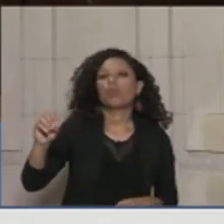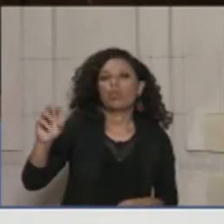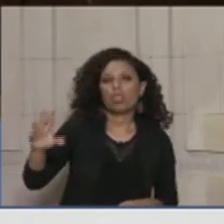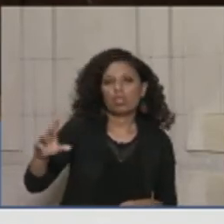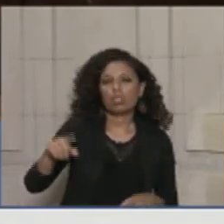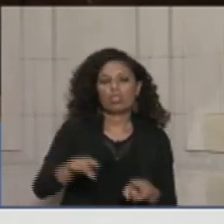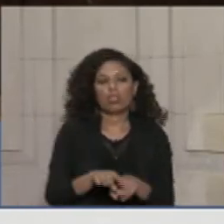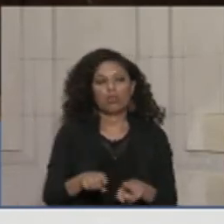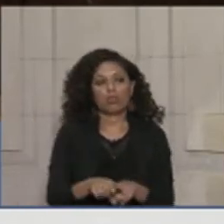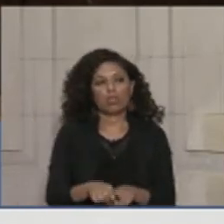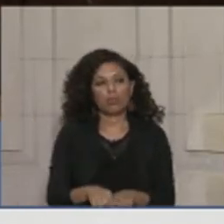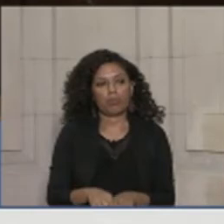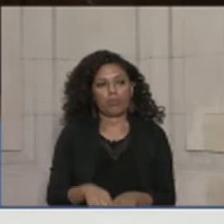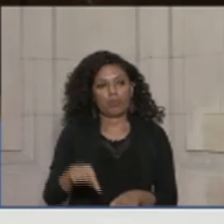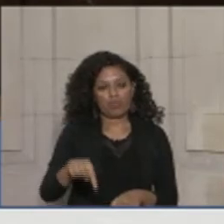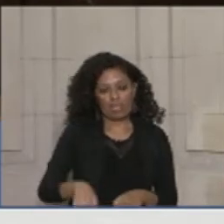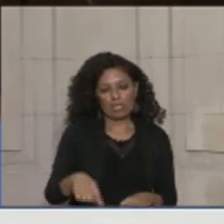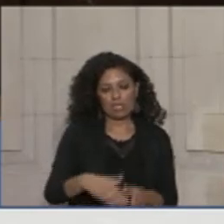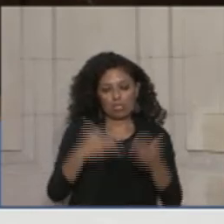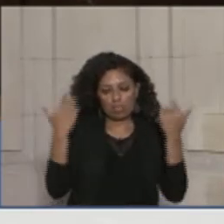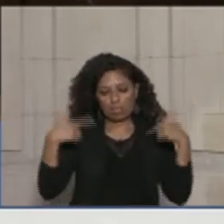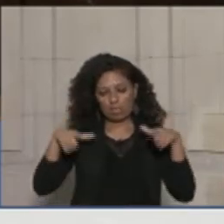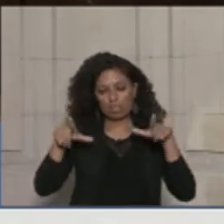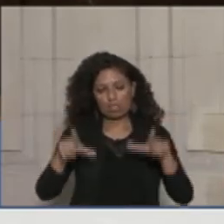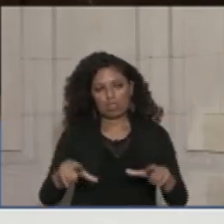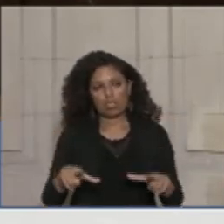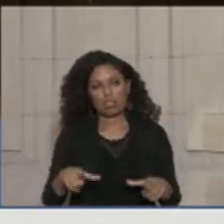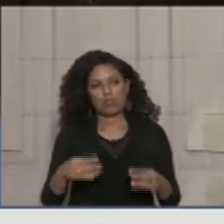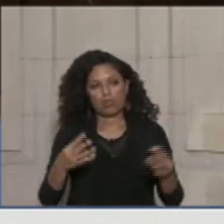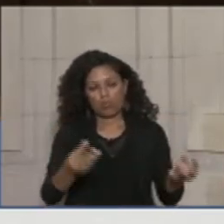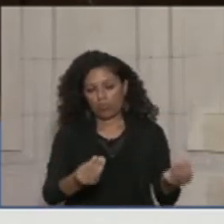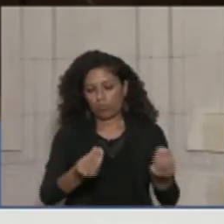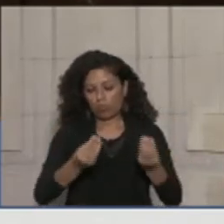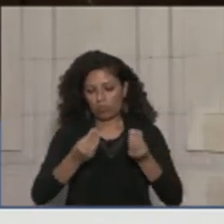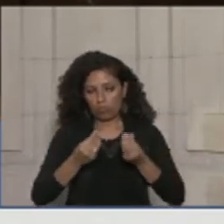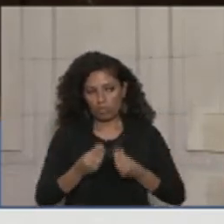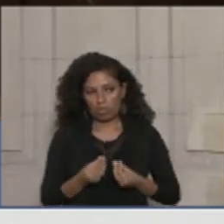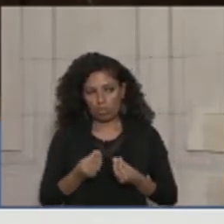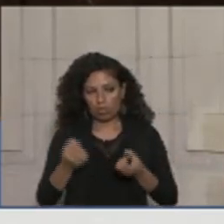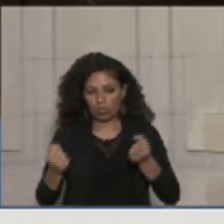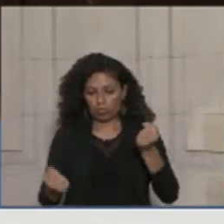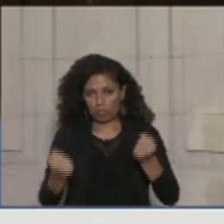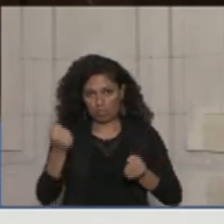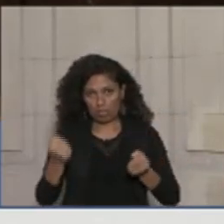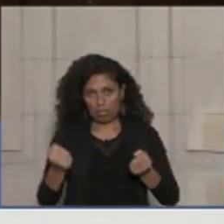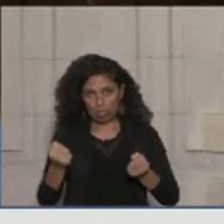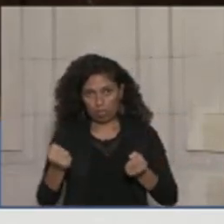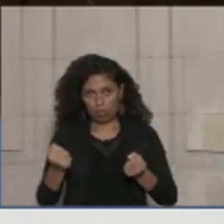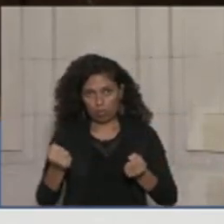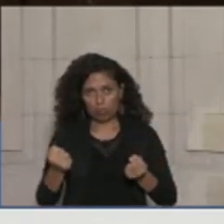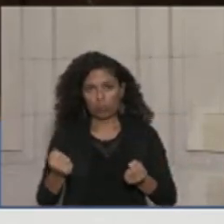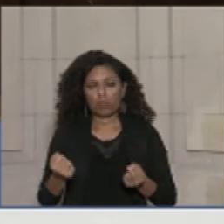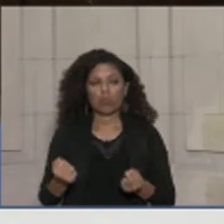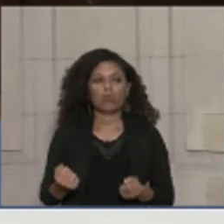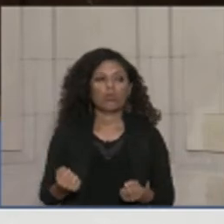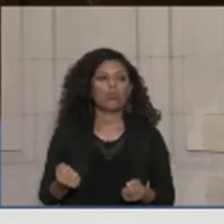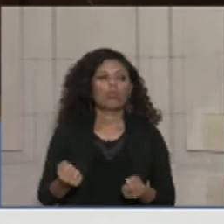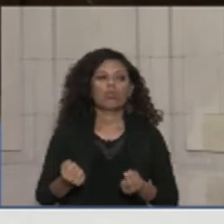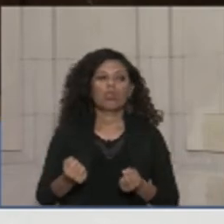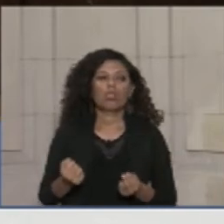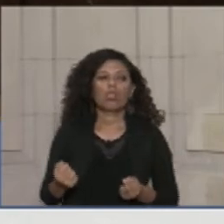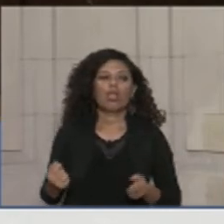Essa casa teve a sensibilidade, me cedeu um carro blindado, tudo conforme a lei, de